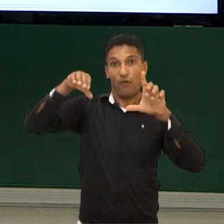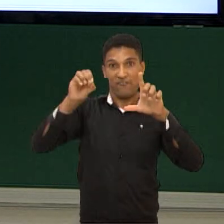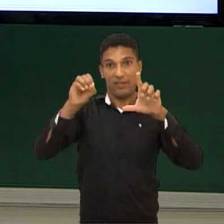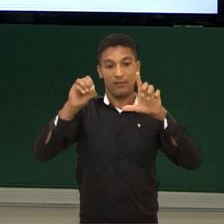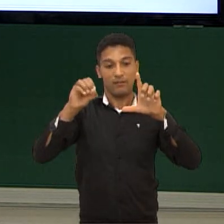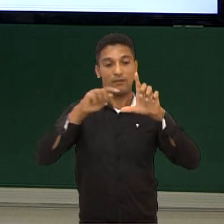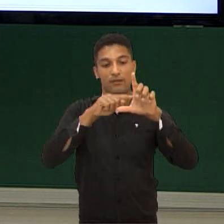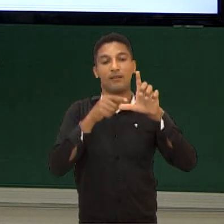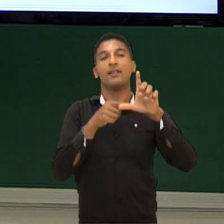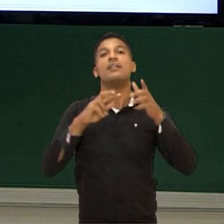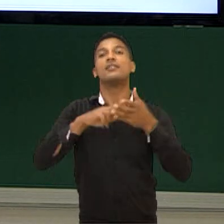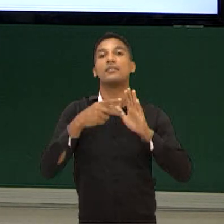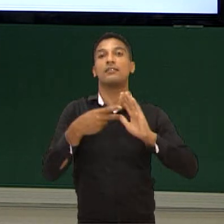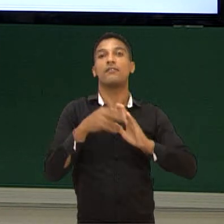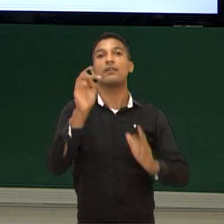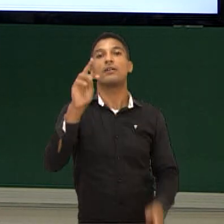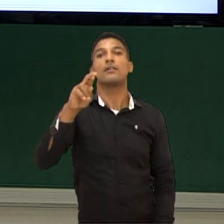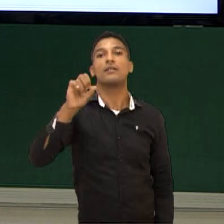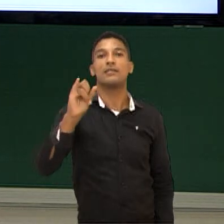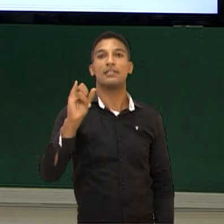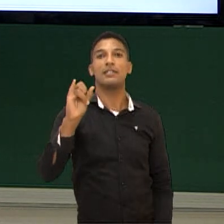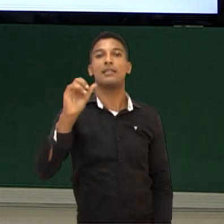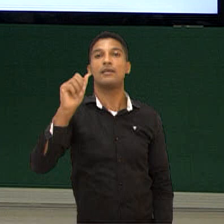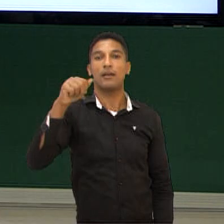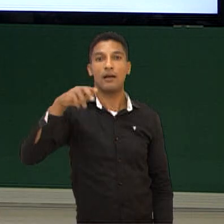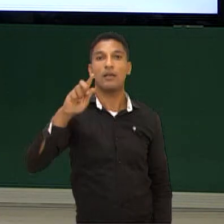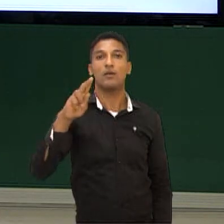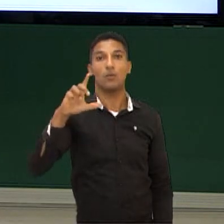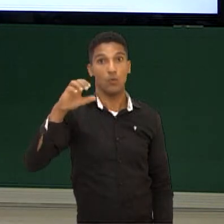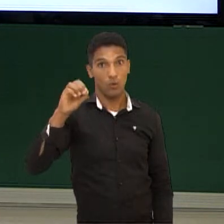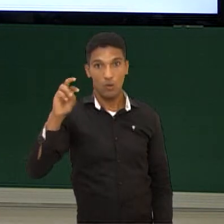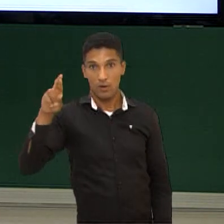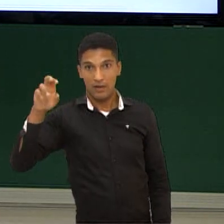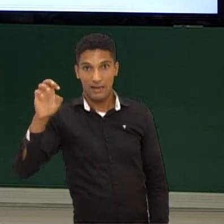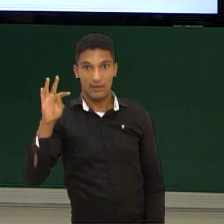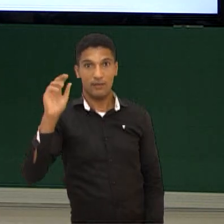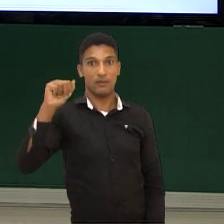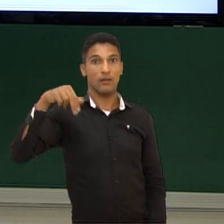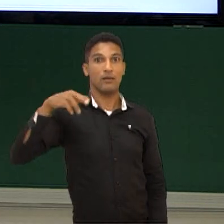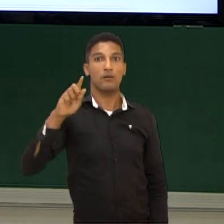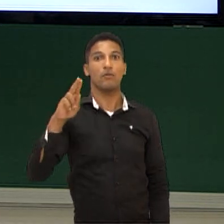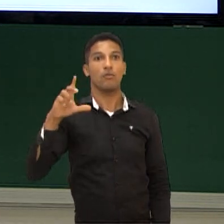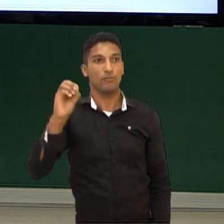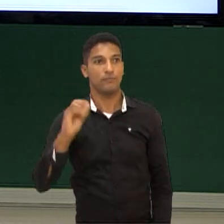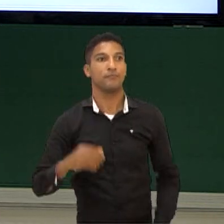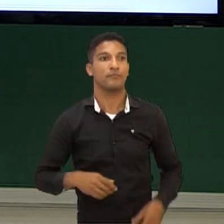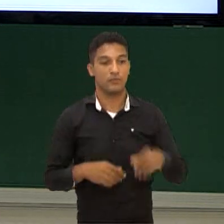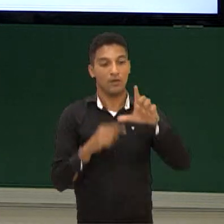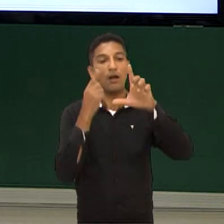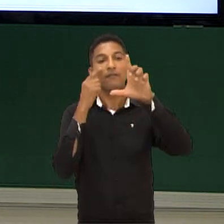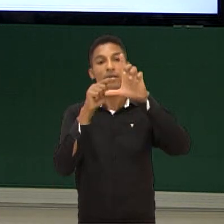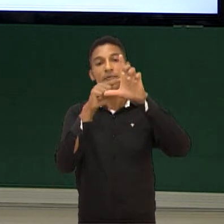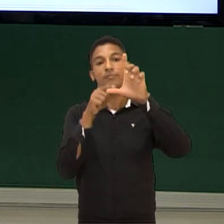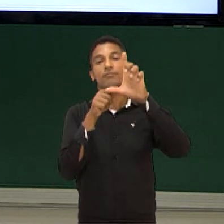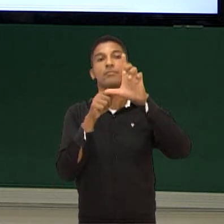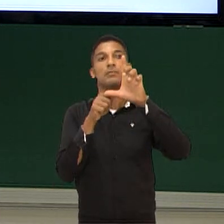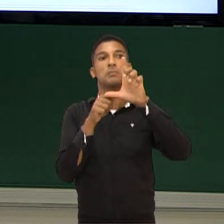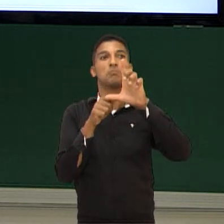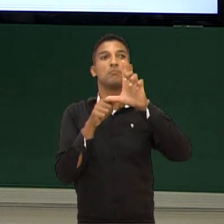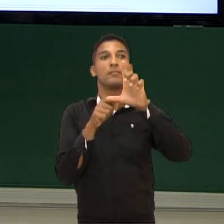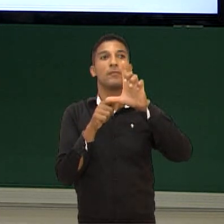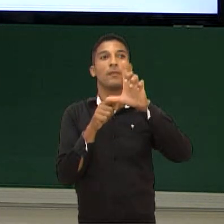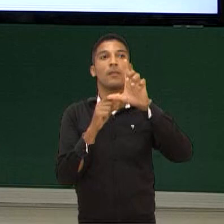E o ângulo que está no solo é 62 graus e este ângulo não está sendo mostrado. Por